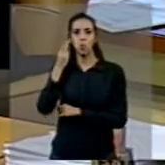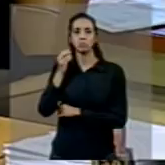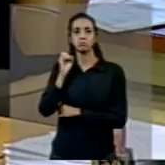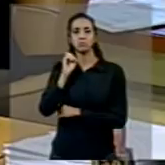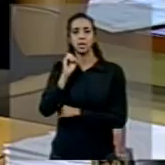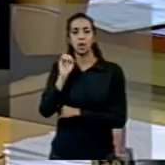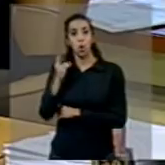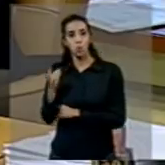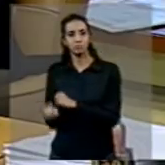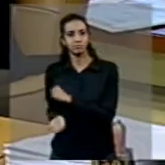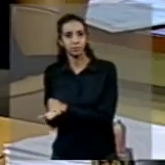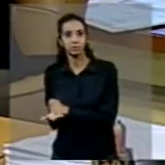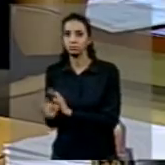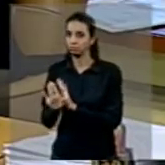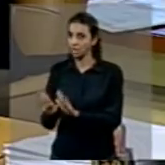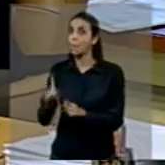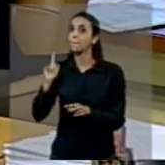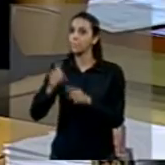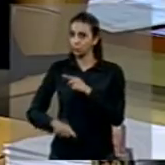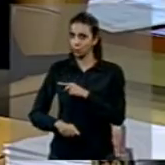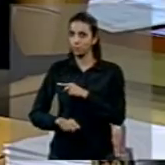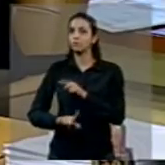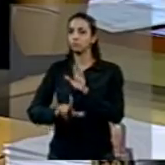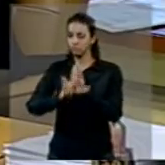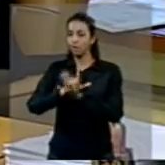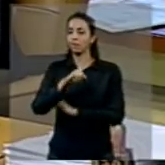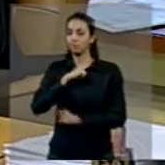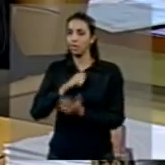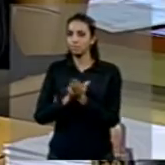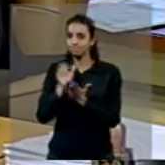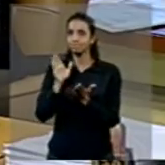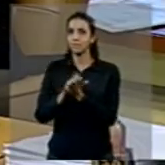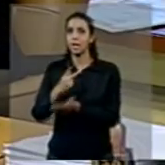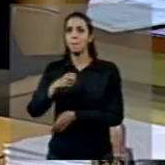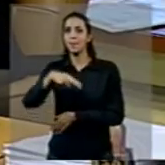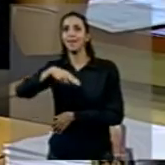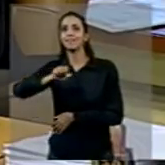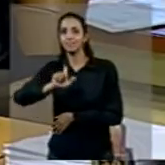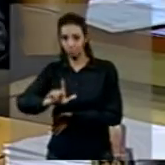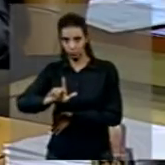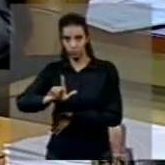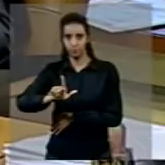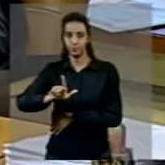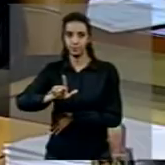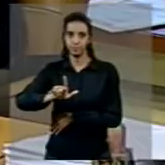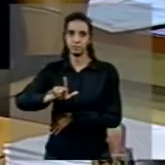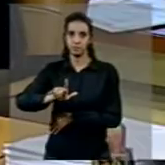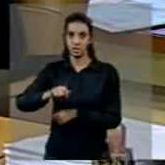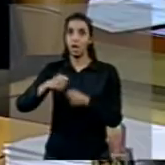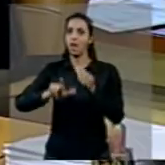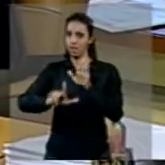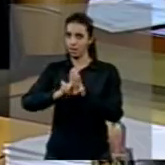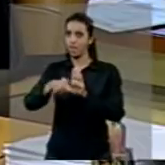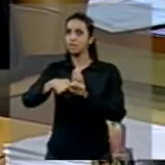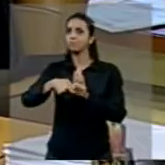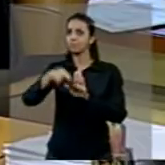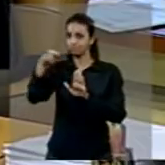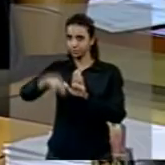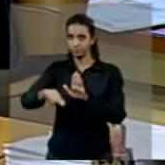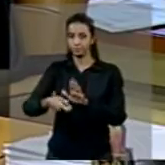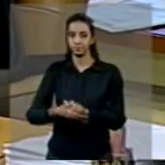deve ser proibida por leis penais e essas leis devem ser estritamente impostas.